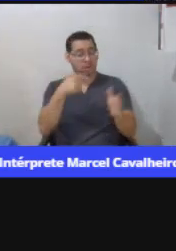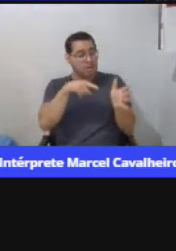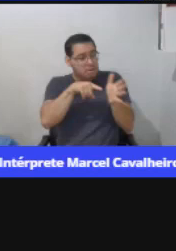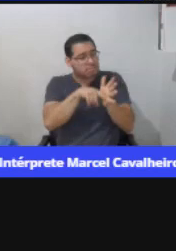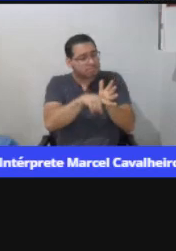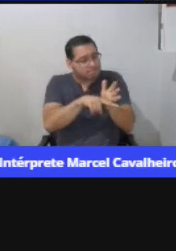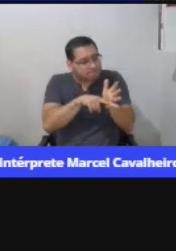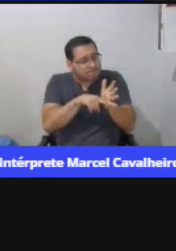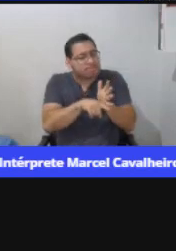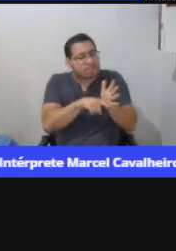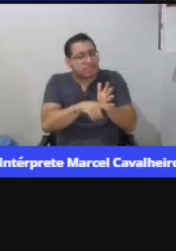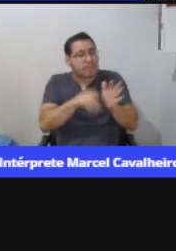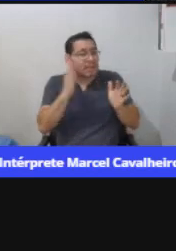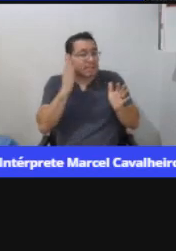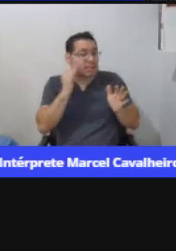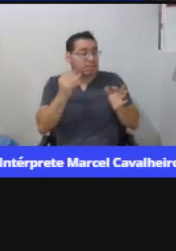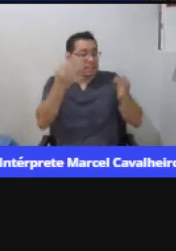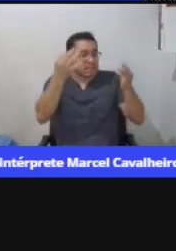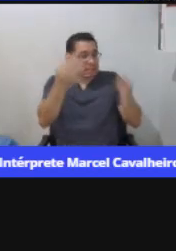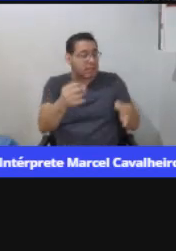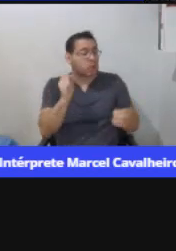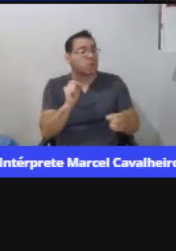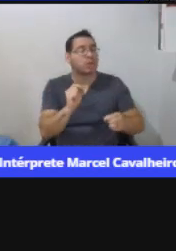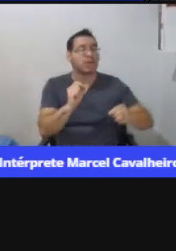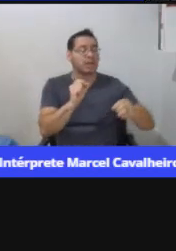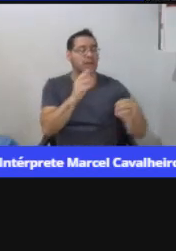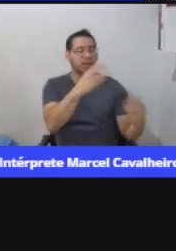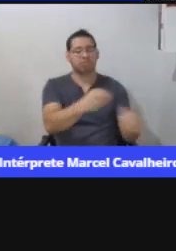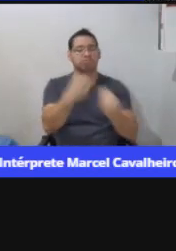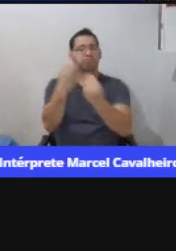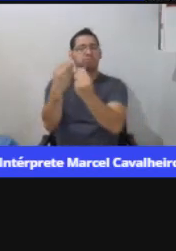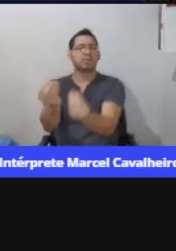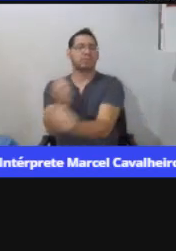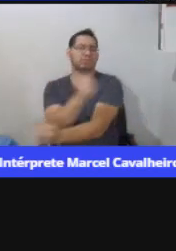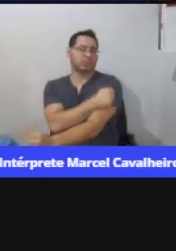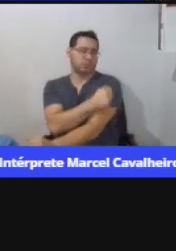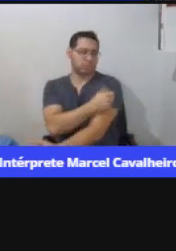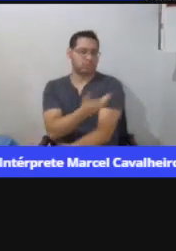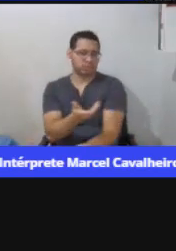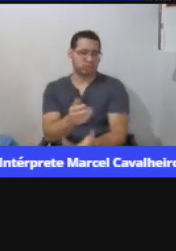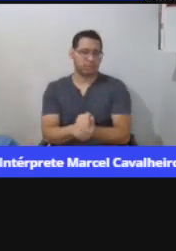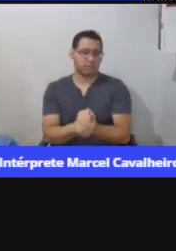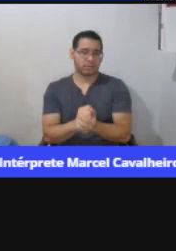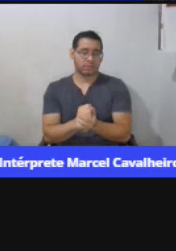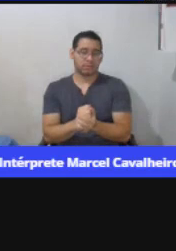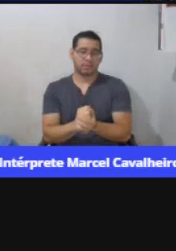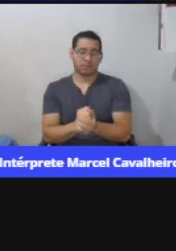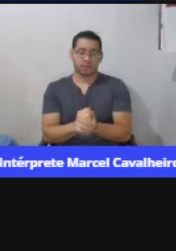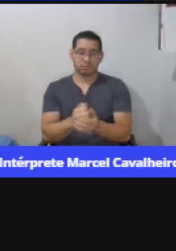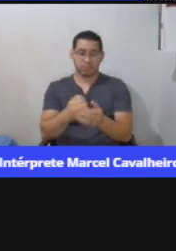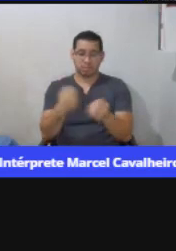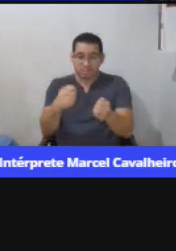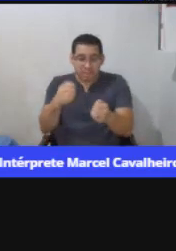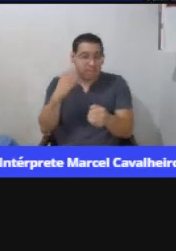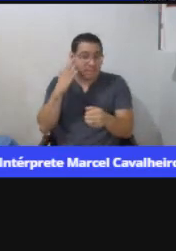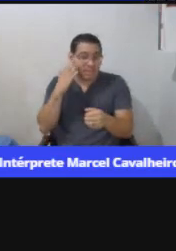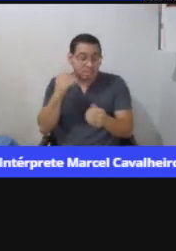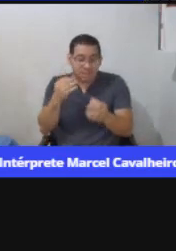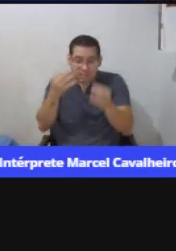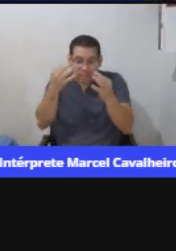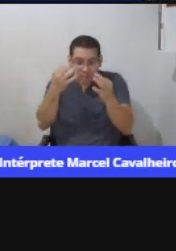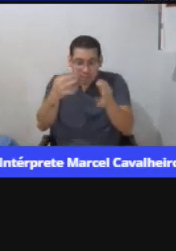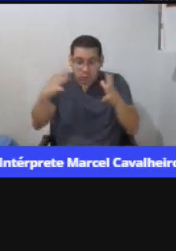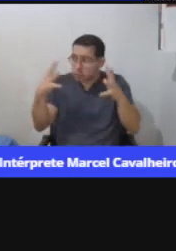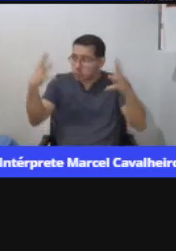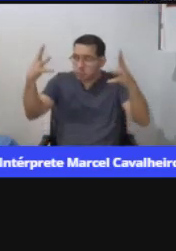ele conheça aquilo que ele está levando para o seu aluno de forma ampla, nada de olhar por